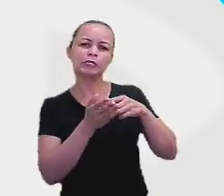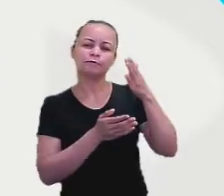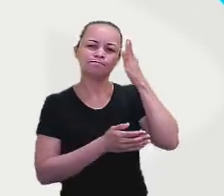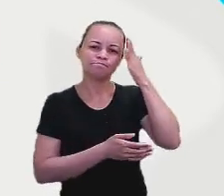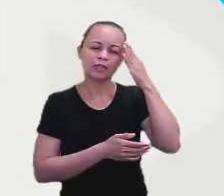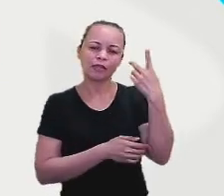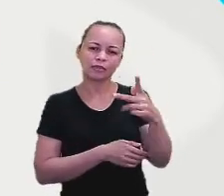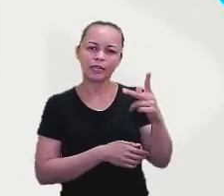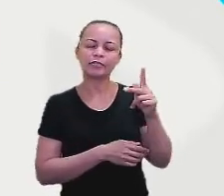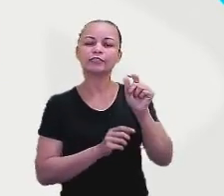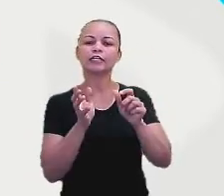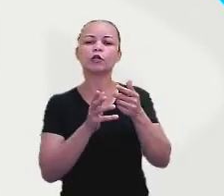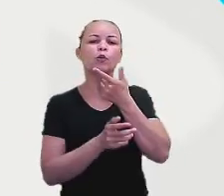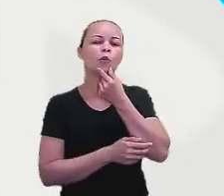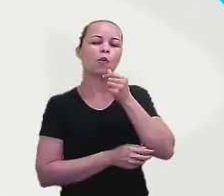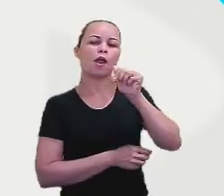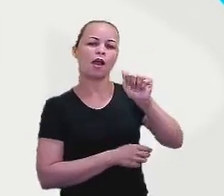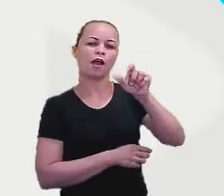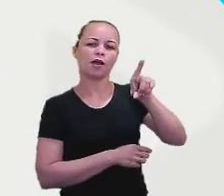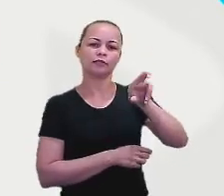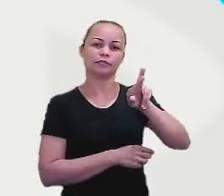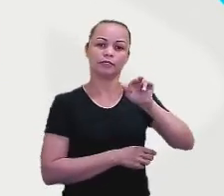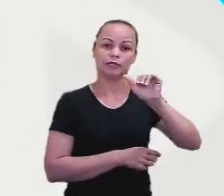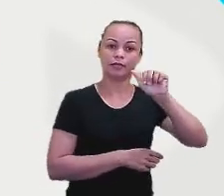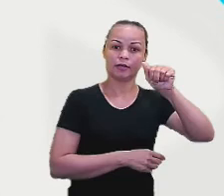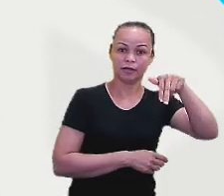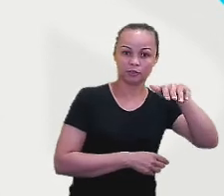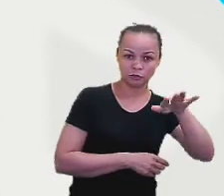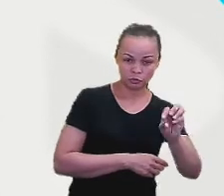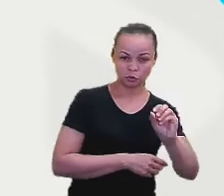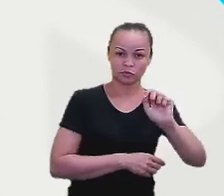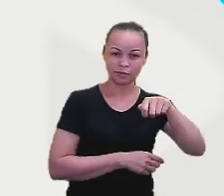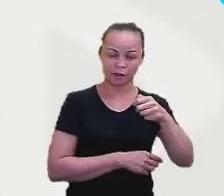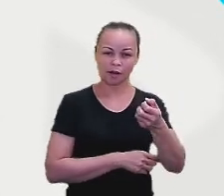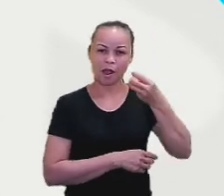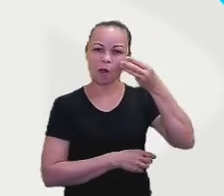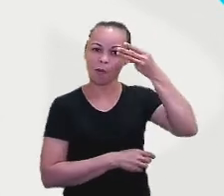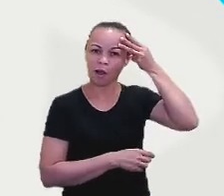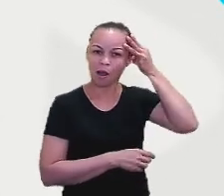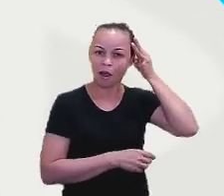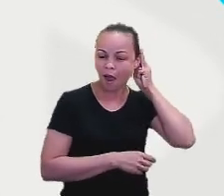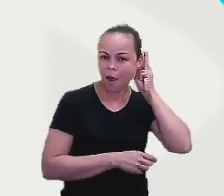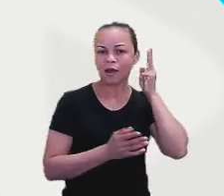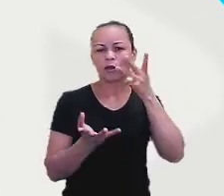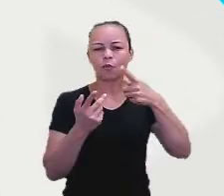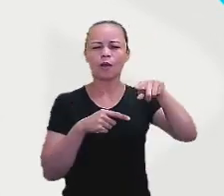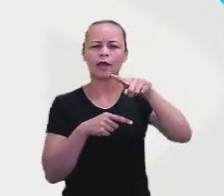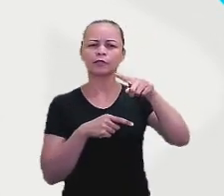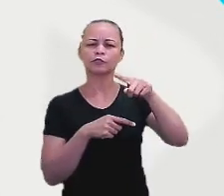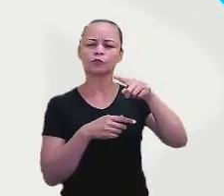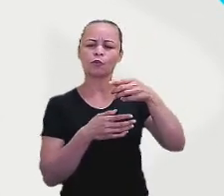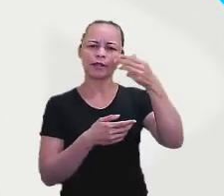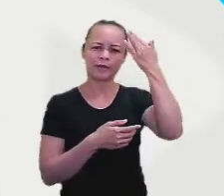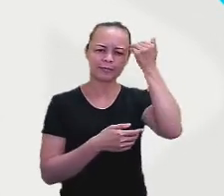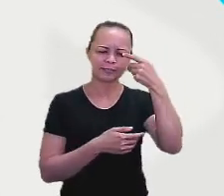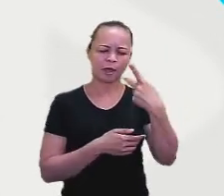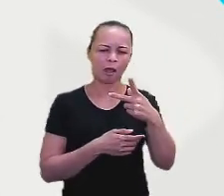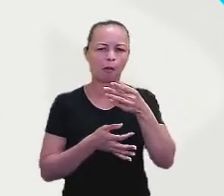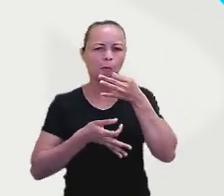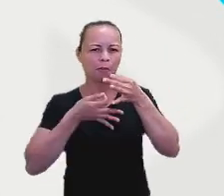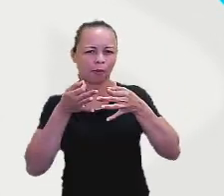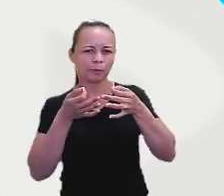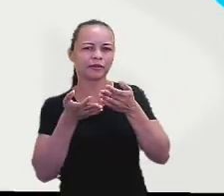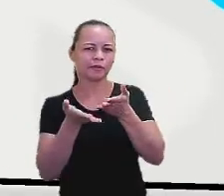que é o nosso Adriano, que sabe tudo, com certeza, e um pouquinho mais, quando o assunto é mangá e anime.